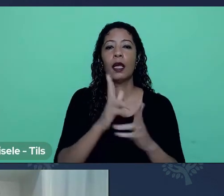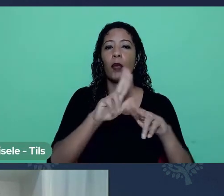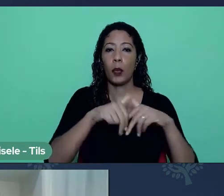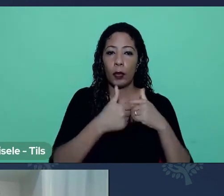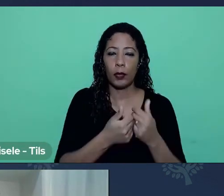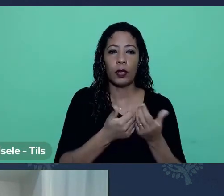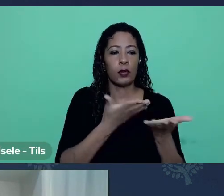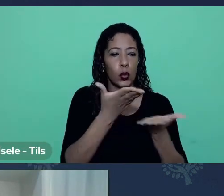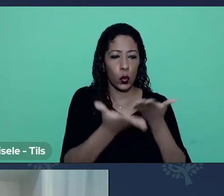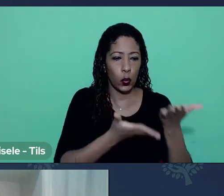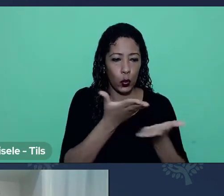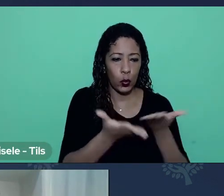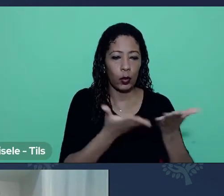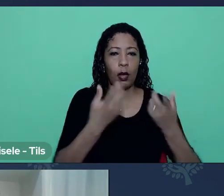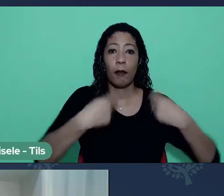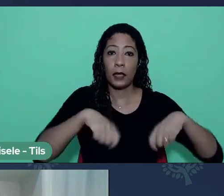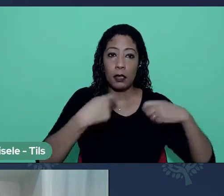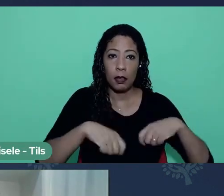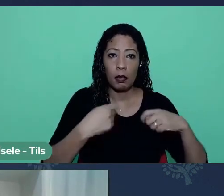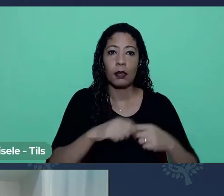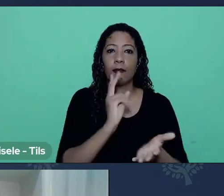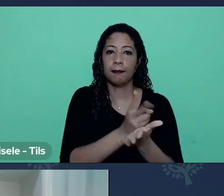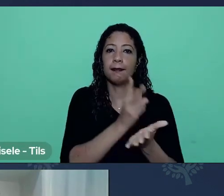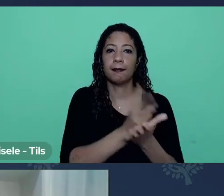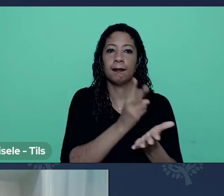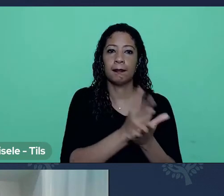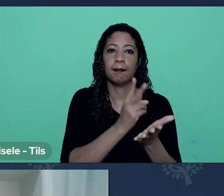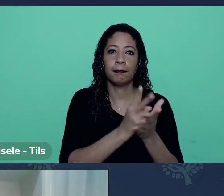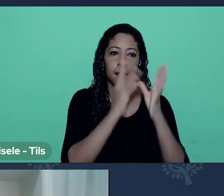ser constante, a vigilância é constante.